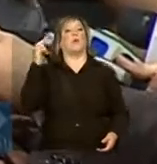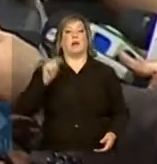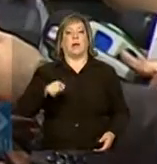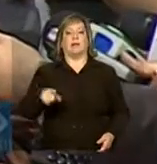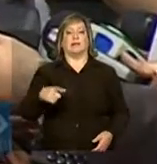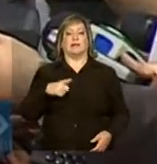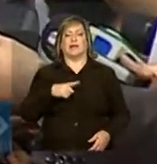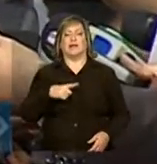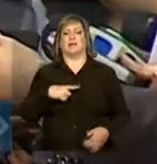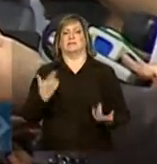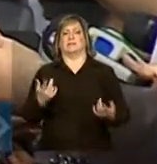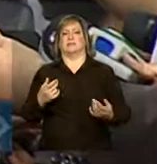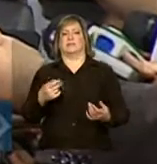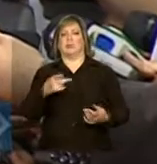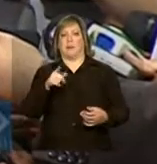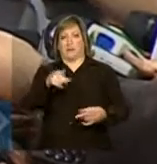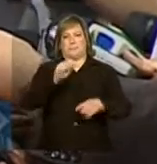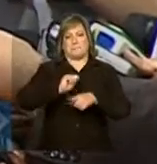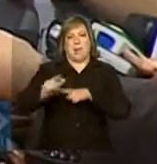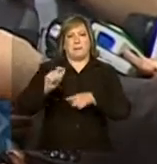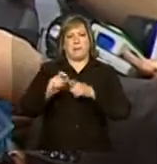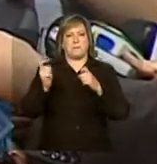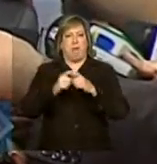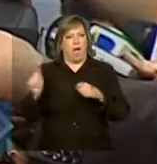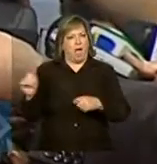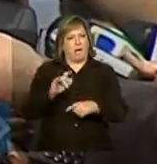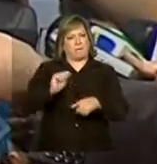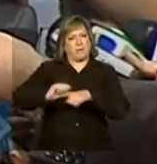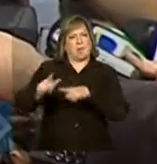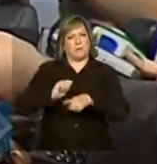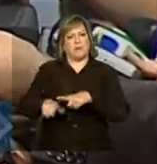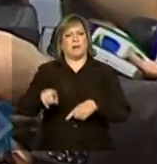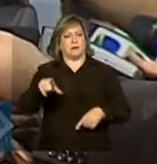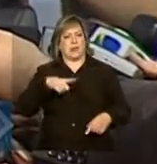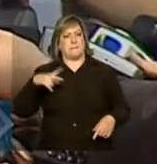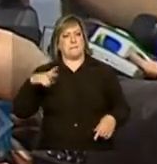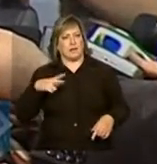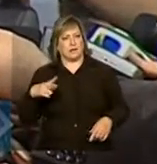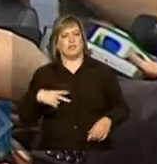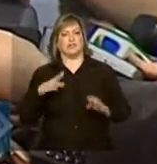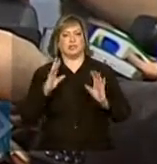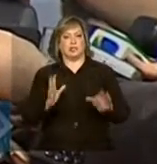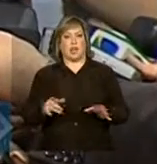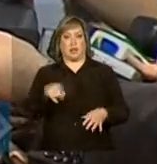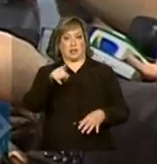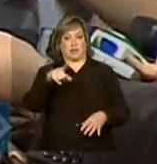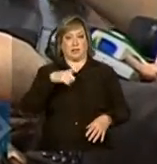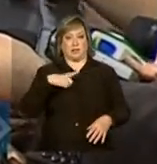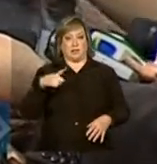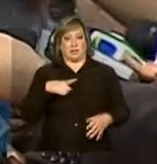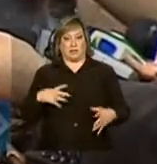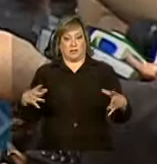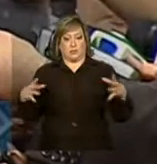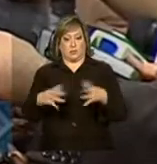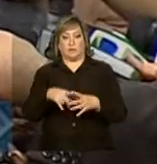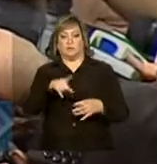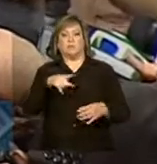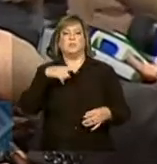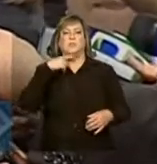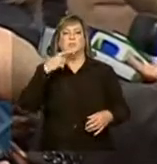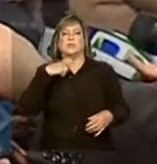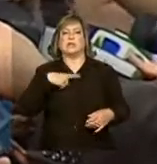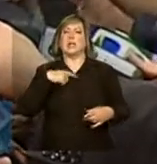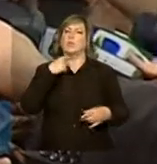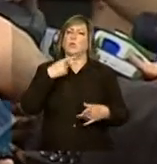tiver qualquer tipo de dúvida, se o seu plano de saúde já cobre esses tipos de medicamentos, de cirurgia, entre em contato